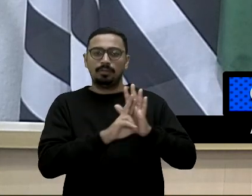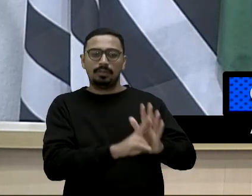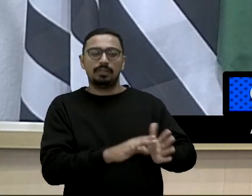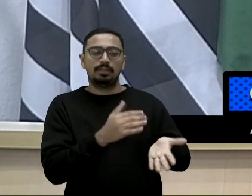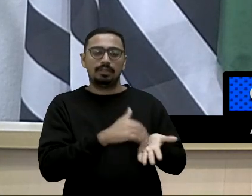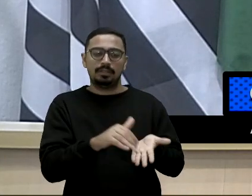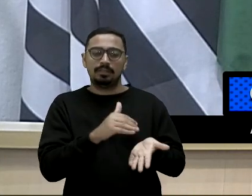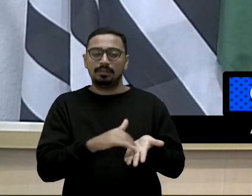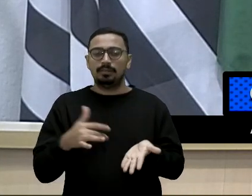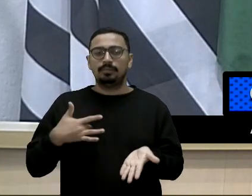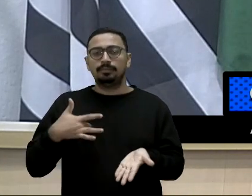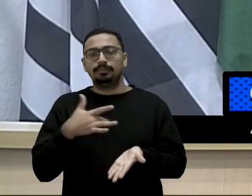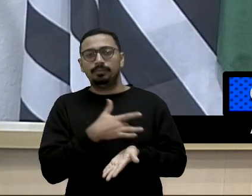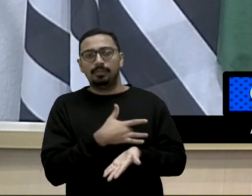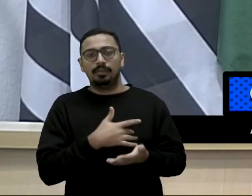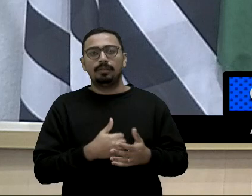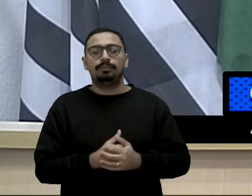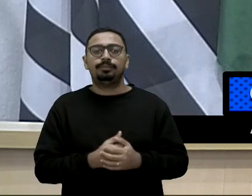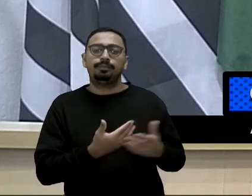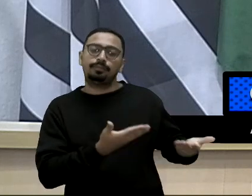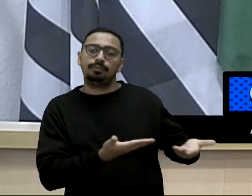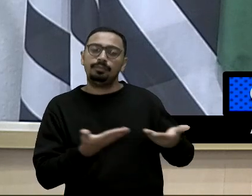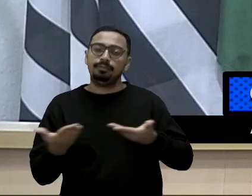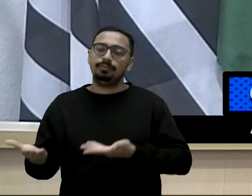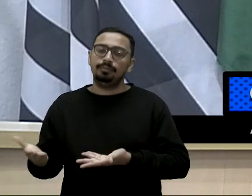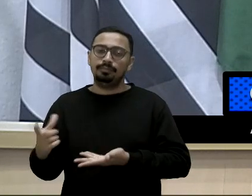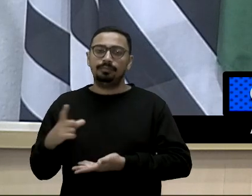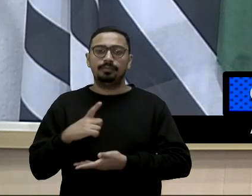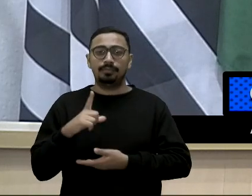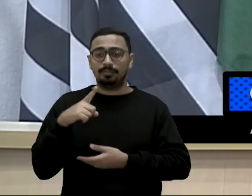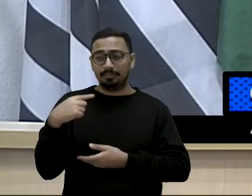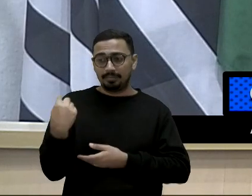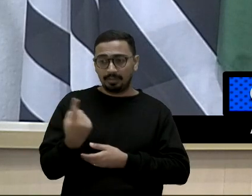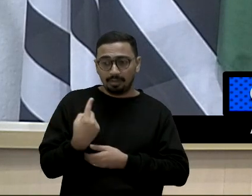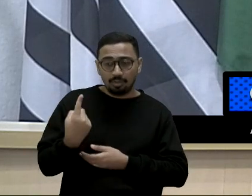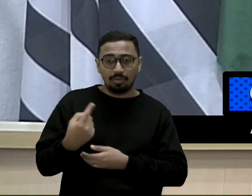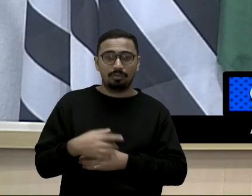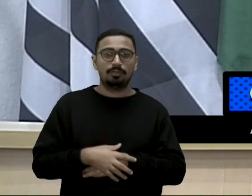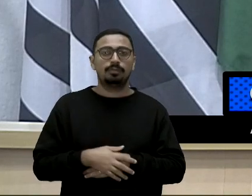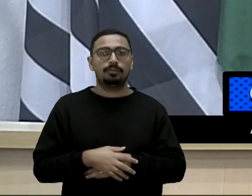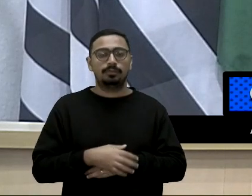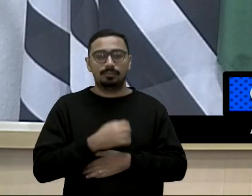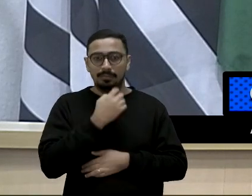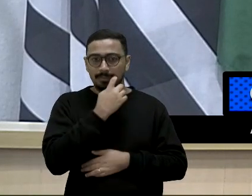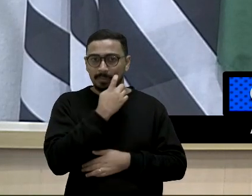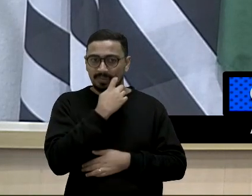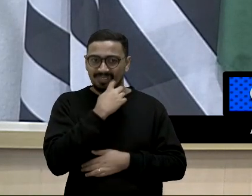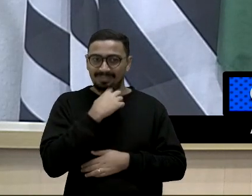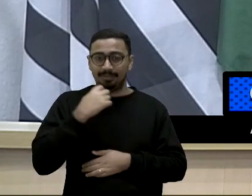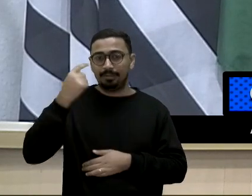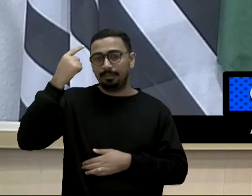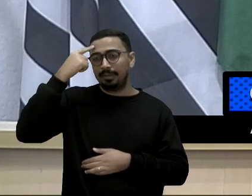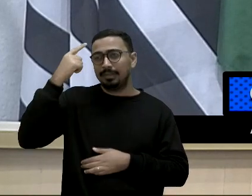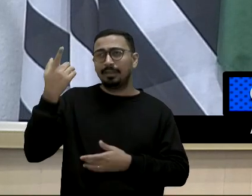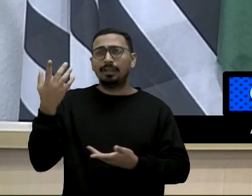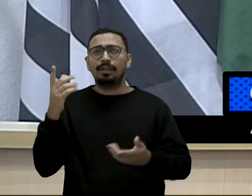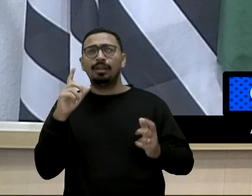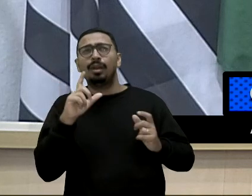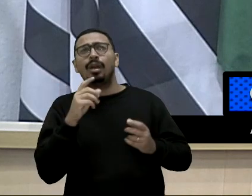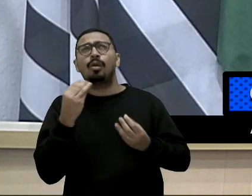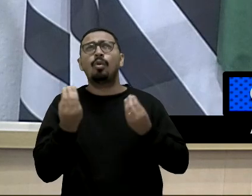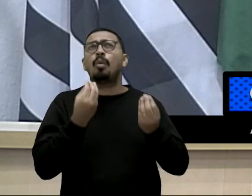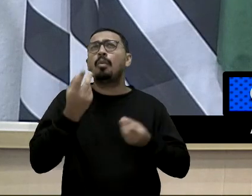Saúde. Esse convite chegou lá para nós e a gente estava pensando no que a gente poderia falar a